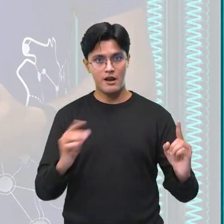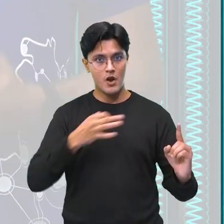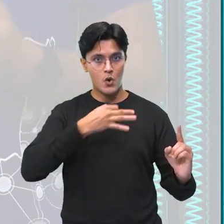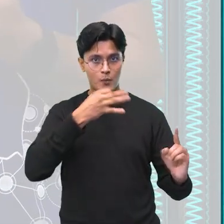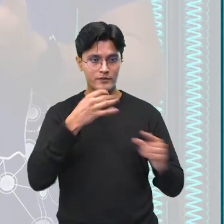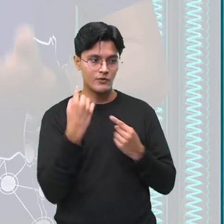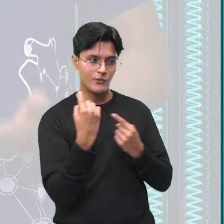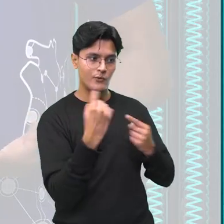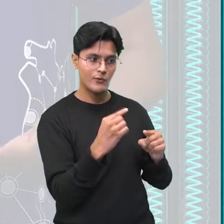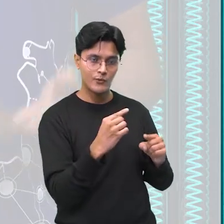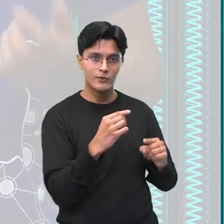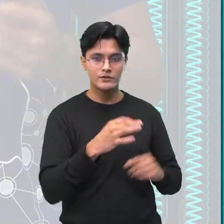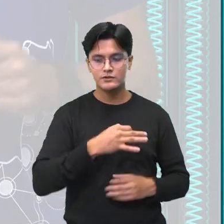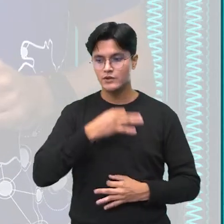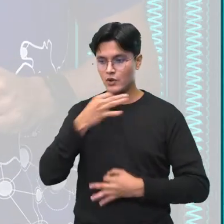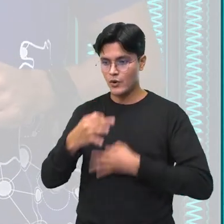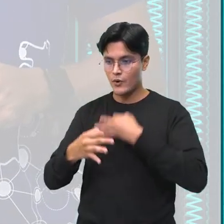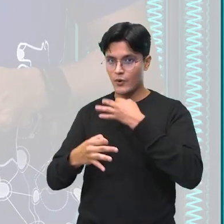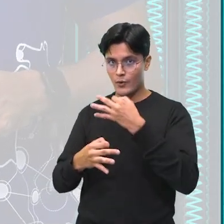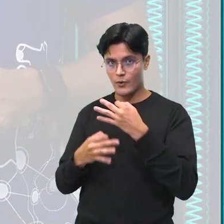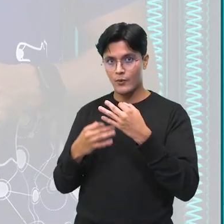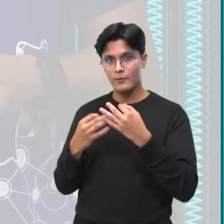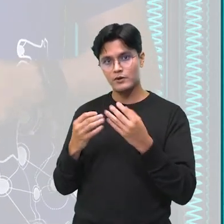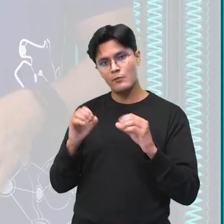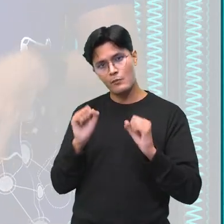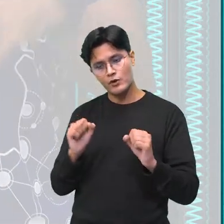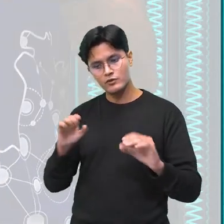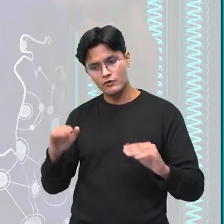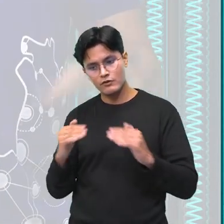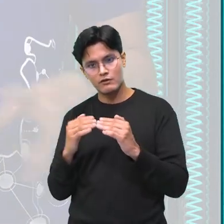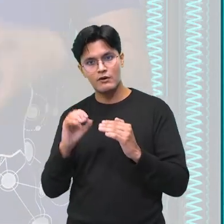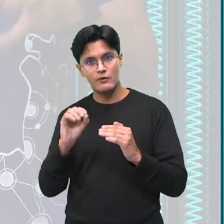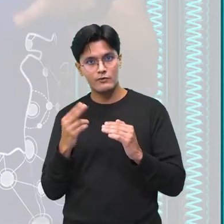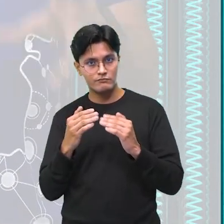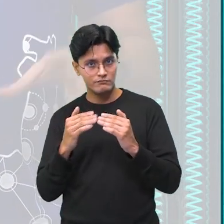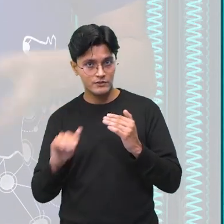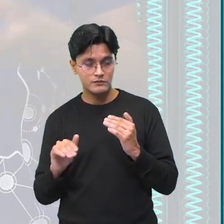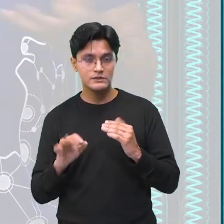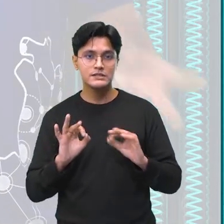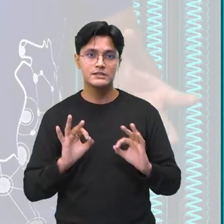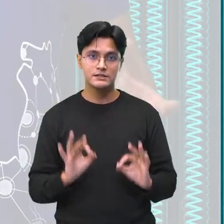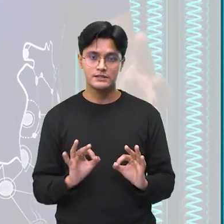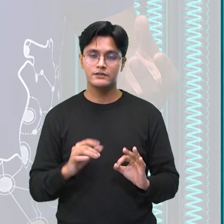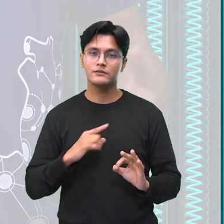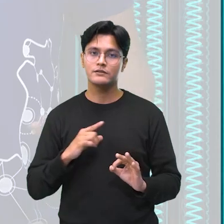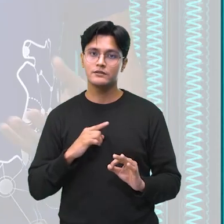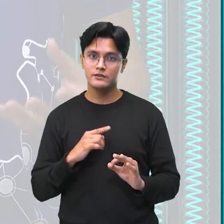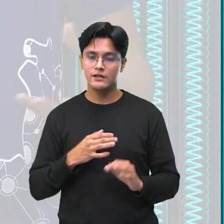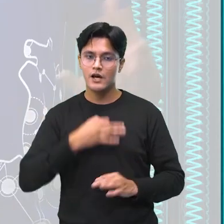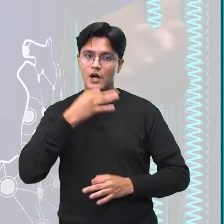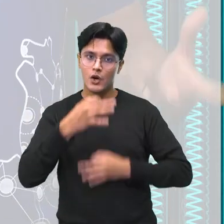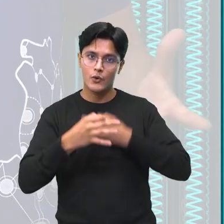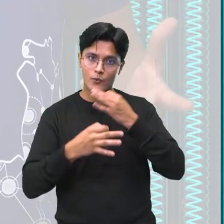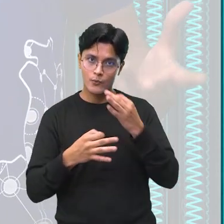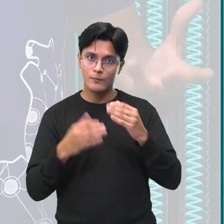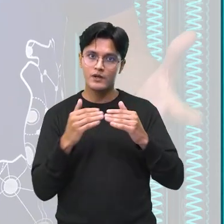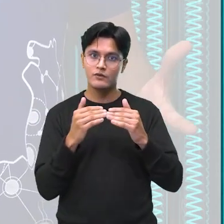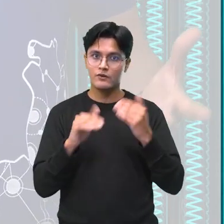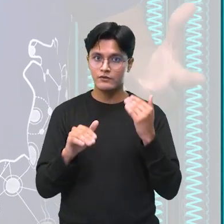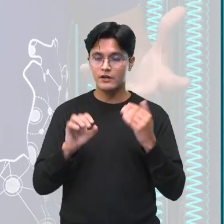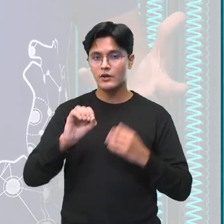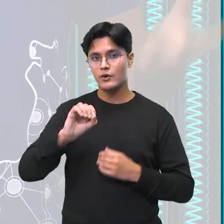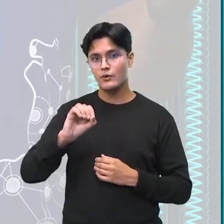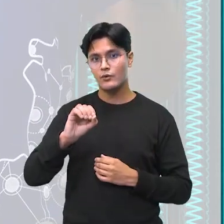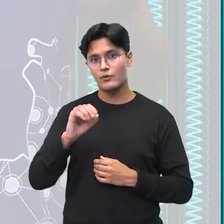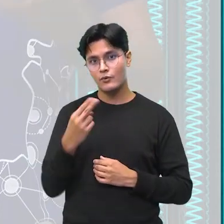passo que o outro apresenta argumentos favoráveis, tá? Então, eu sempre vou ter argumentos contrários e argumentos favoráveis dentro